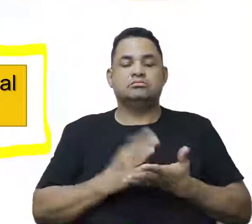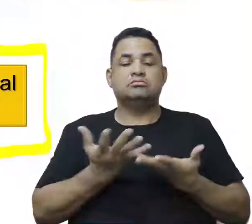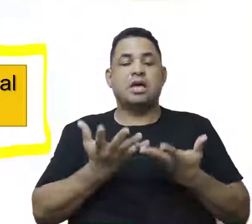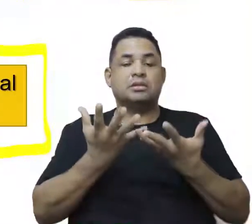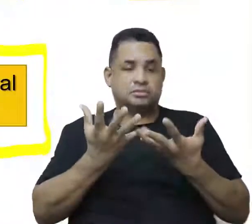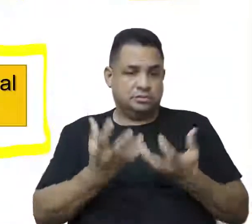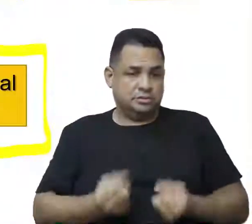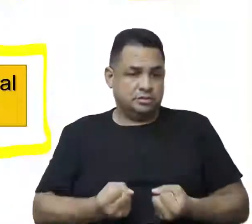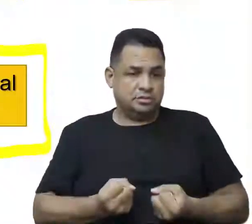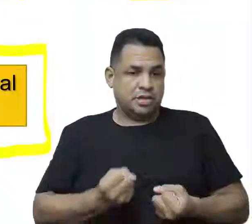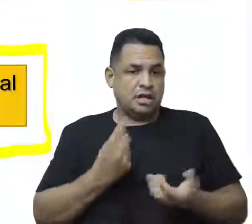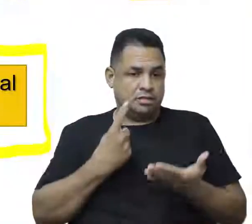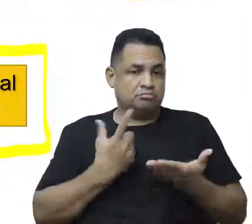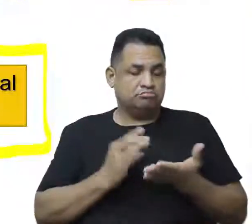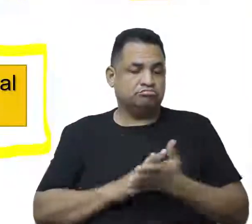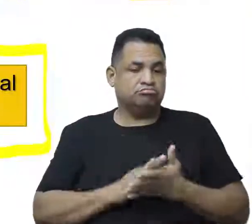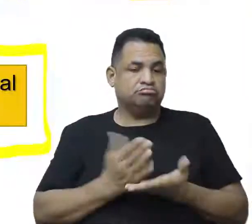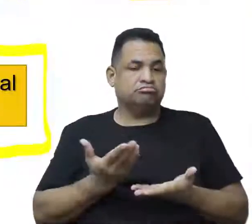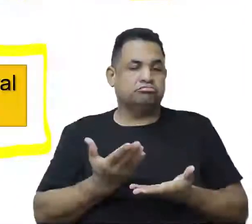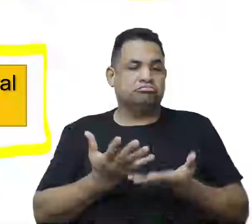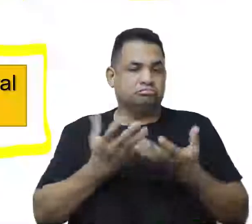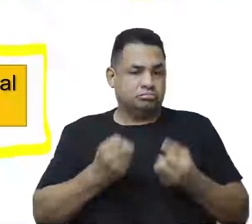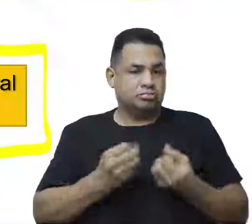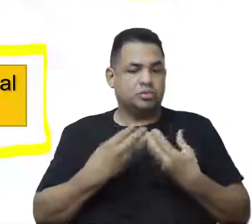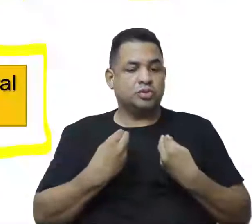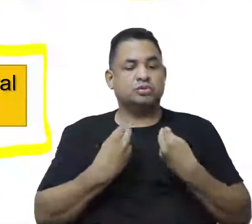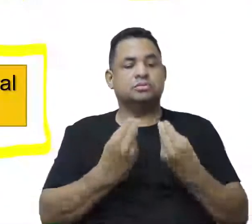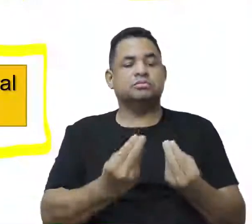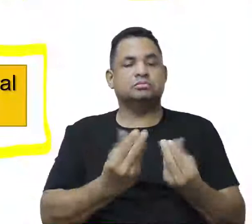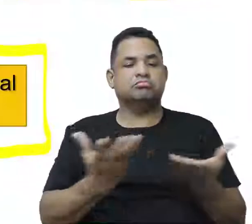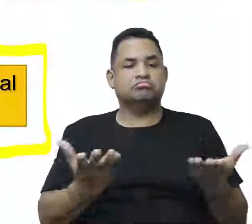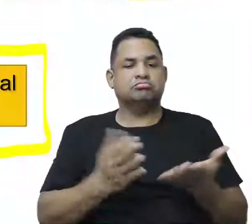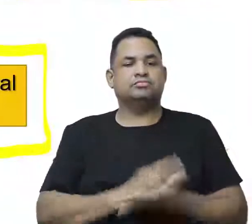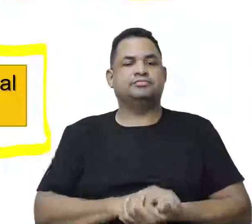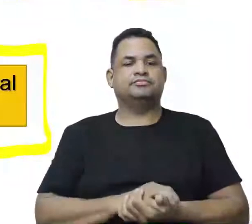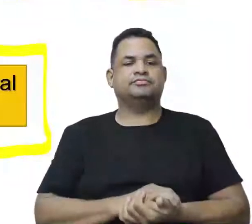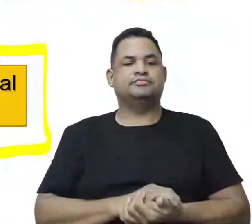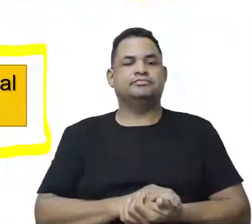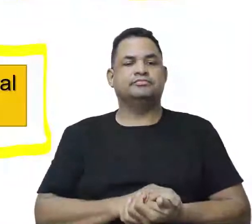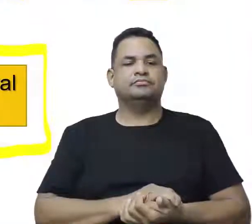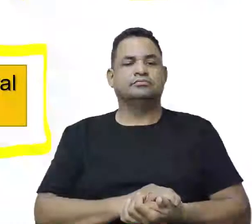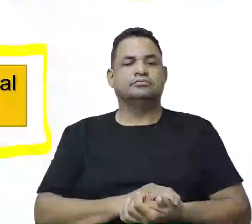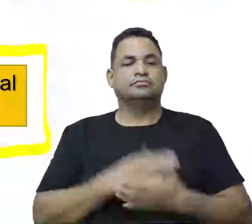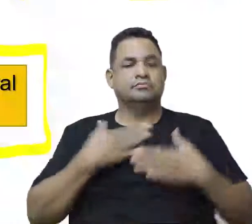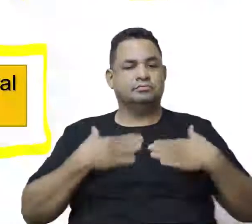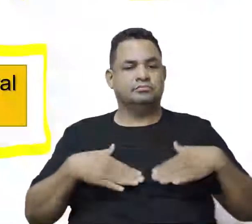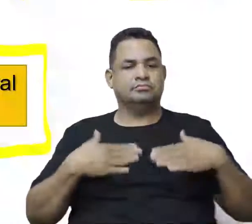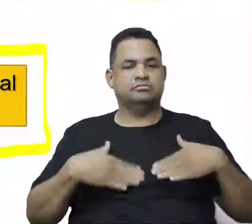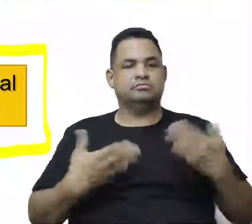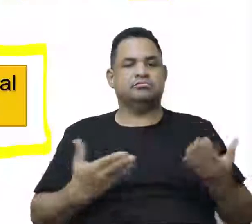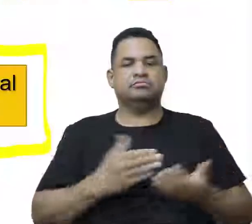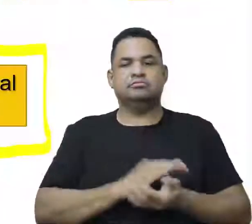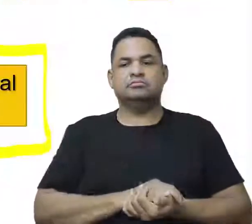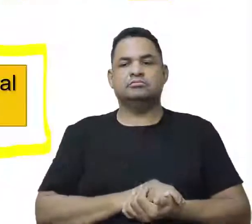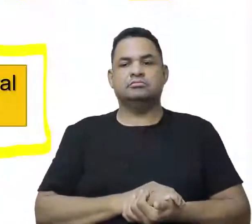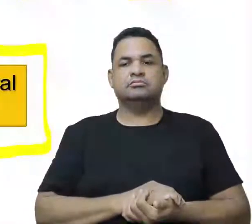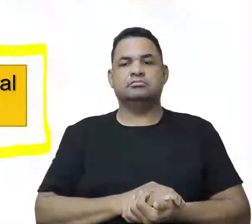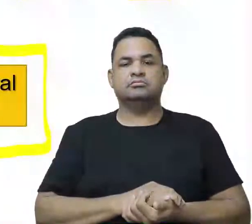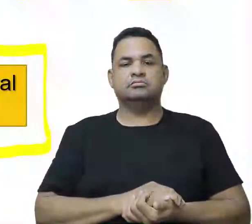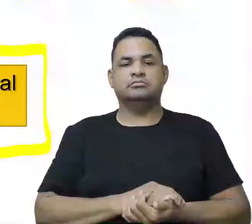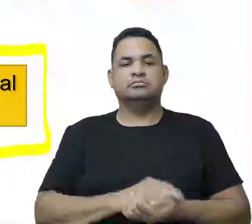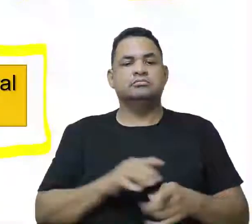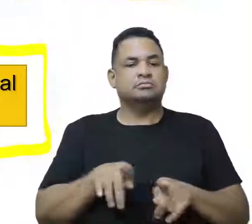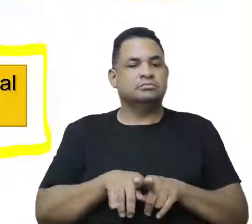e concordando o que o outro está oferecendo. Exato, ele está ali numa situação tranquila. A posição das pernas também